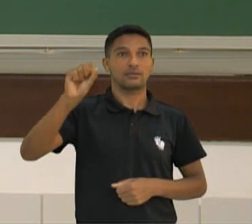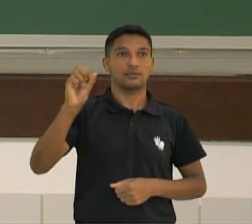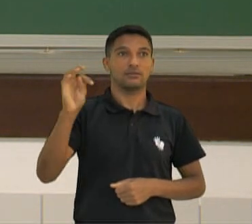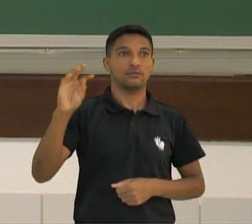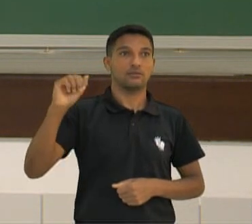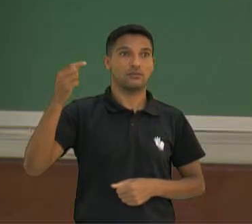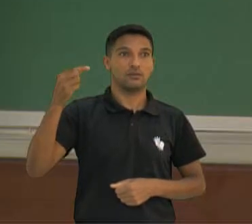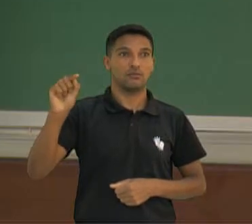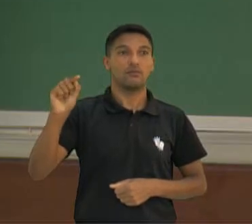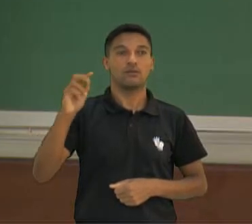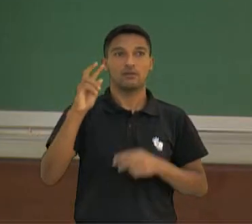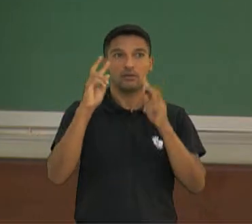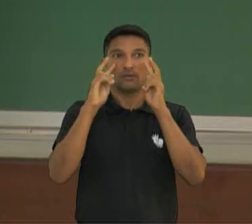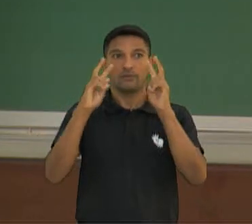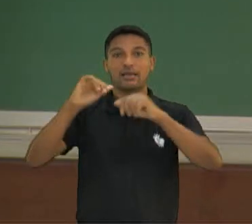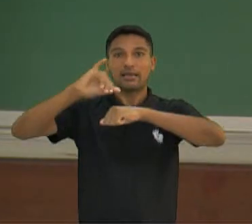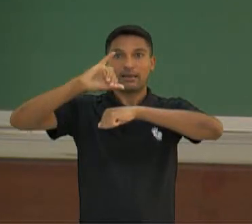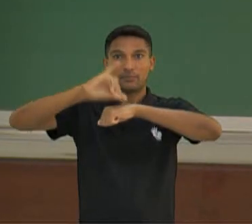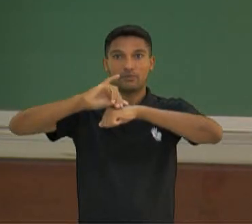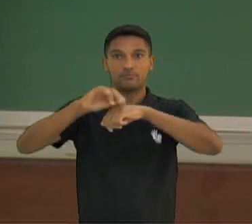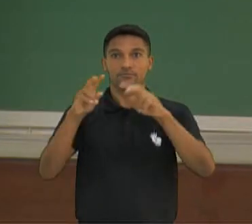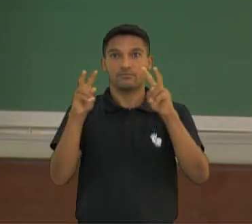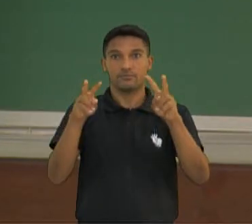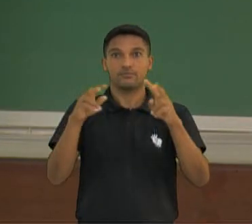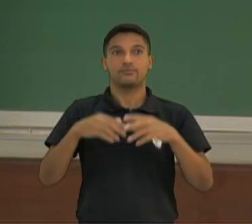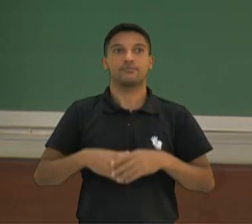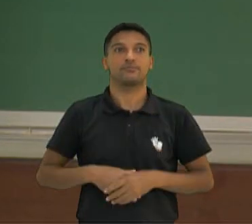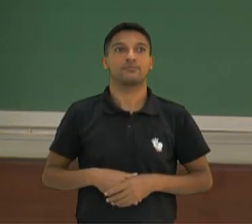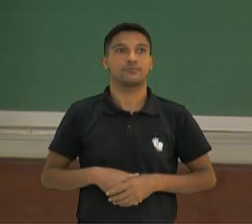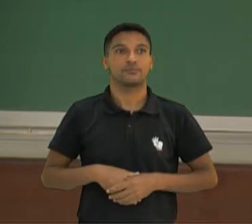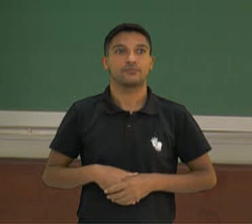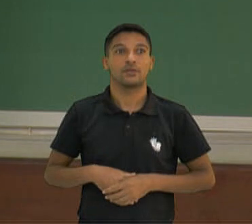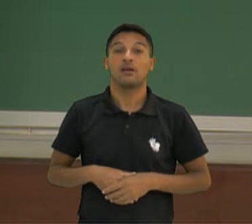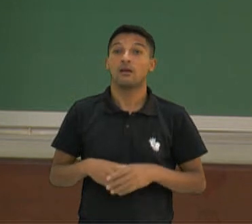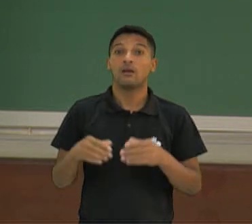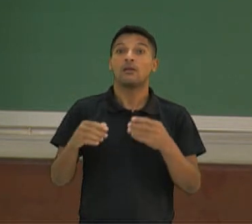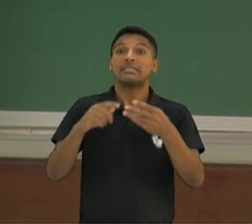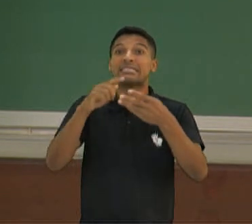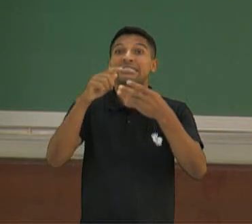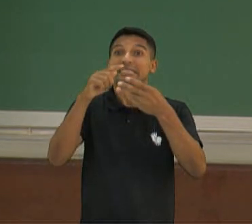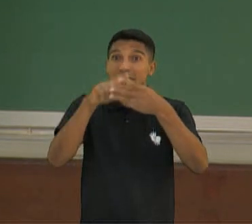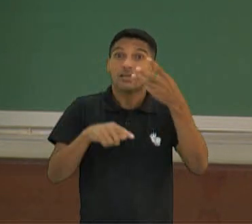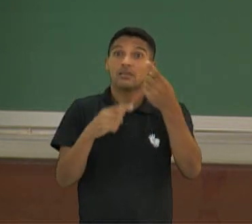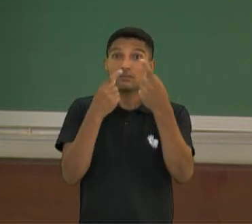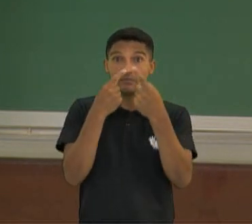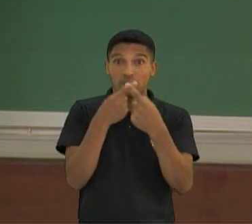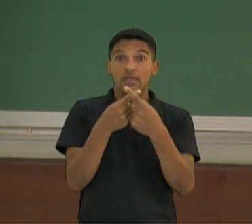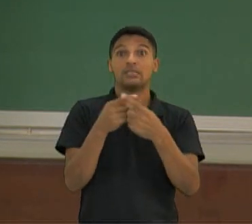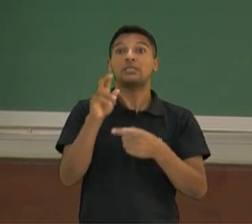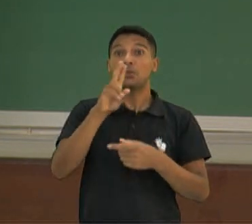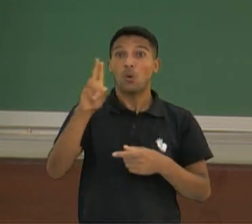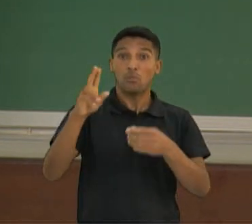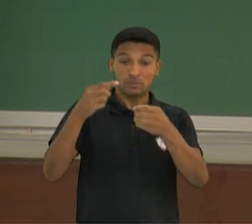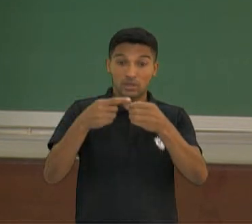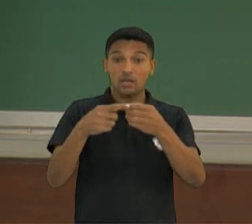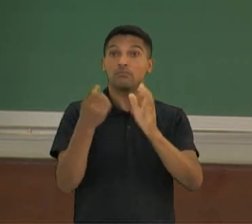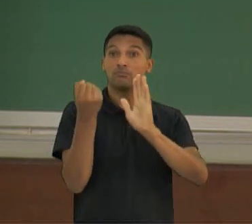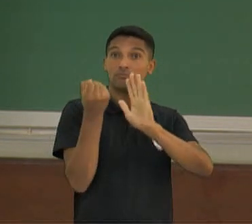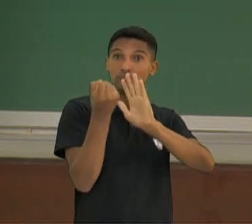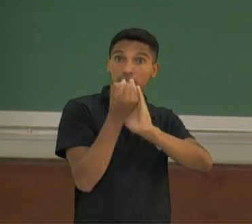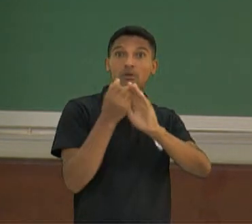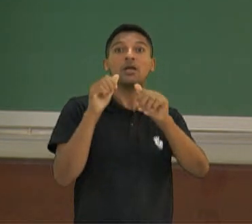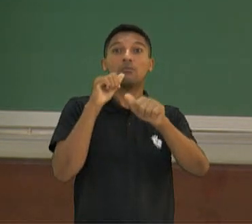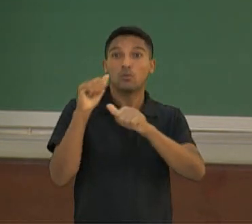já mudou, é a terceira vez que muda o nome, né? Mas ela passou um tempo se chamando Astana, que em kazakh,